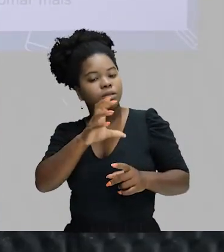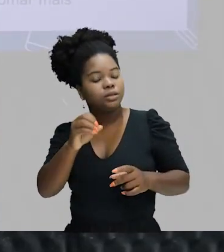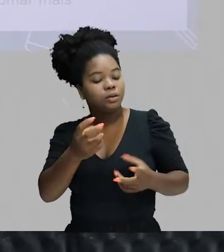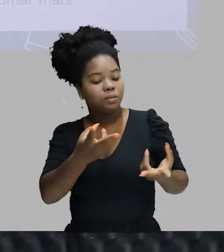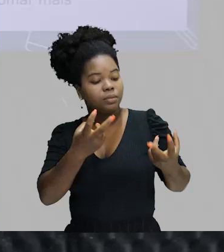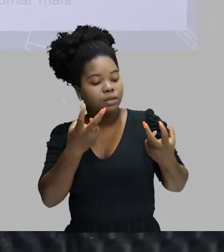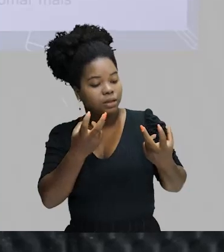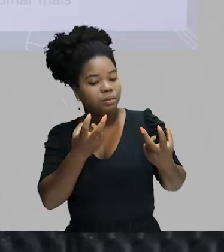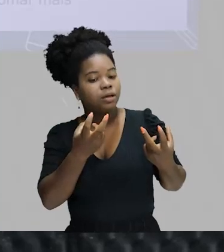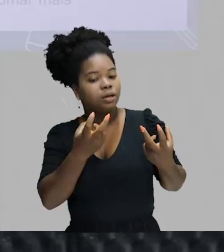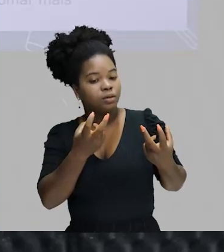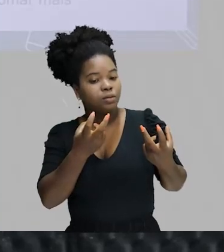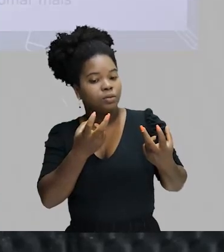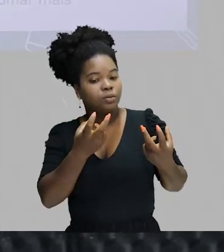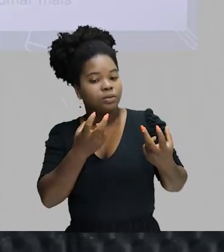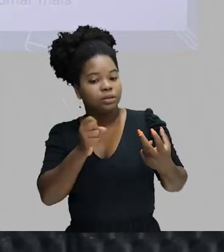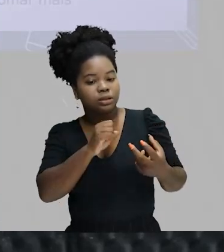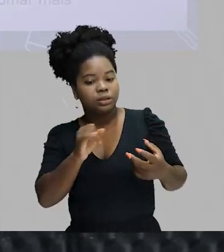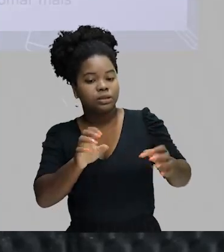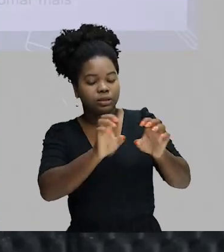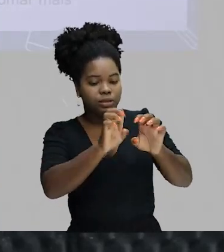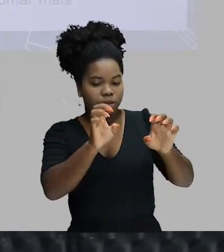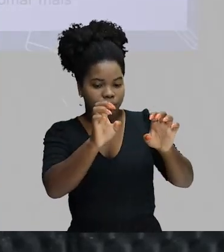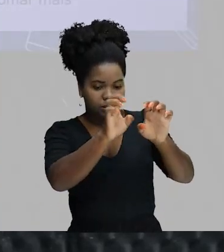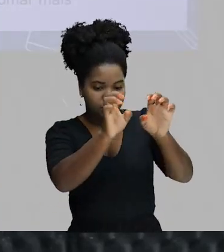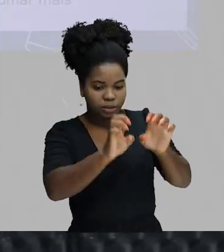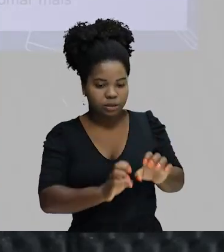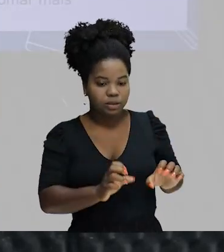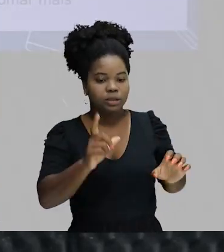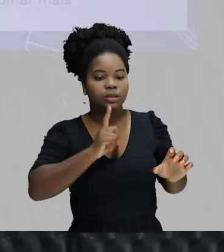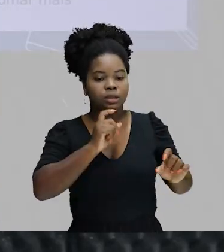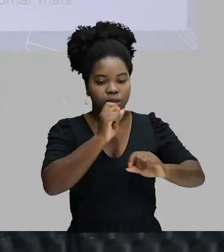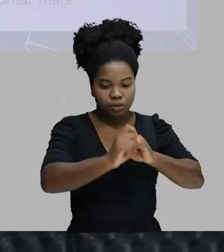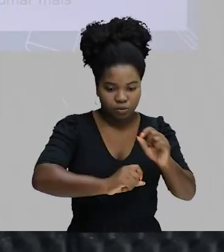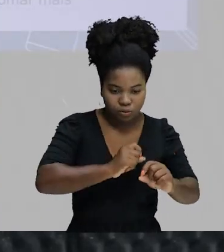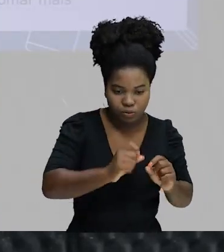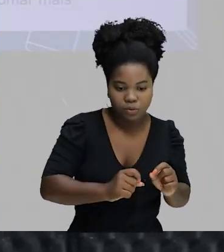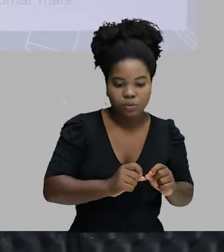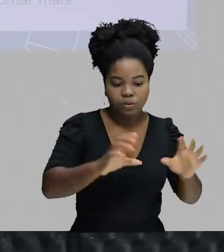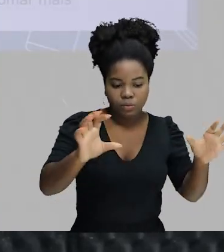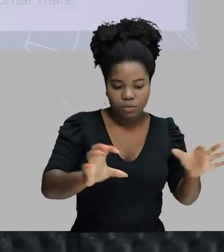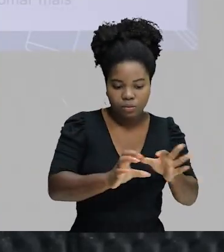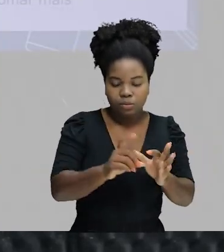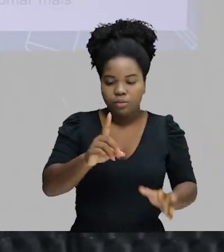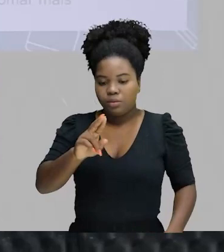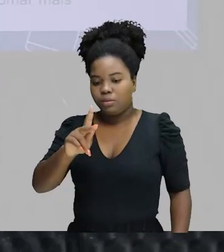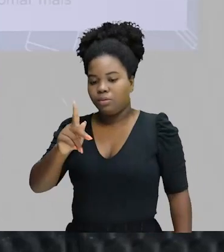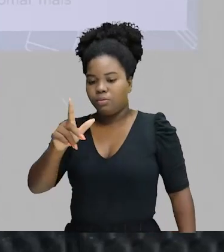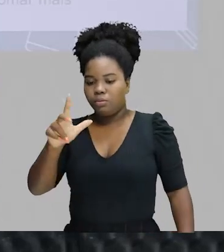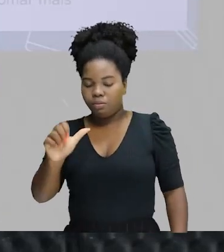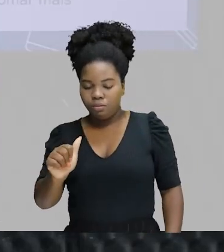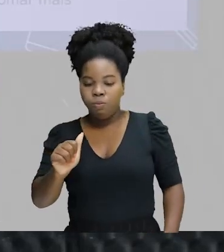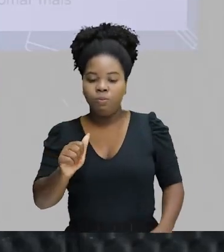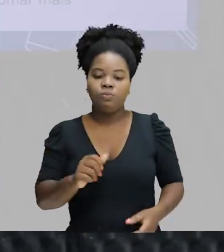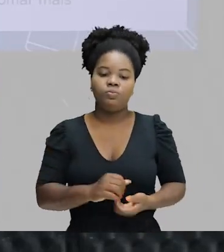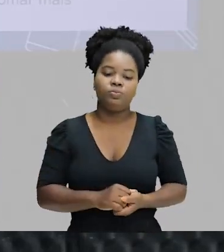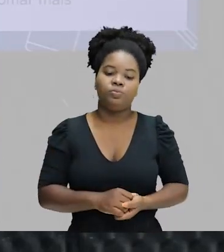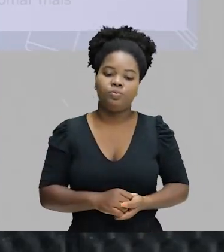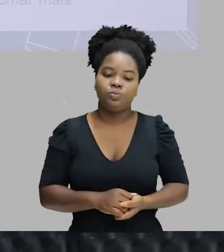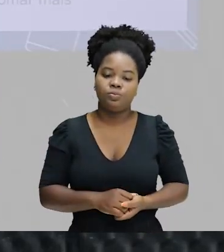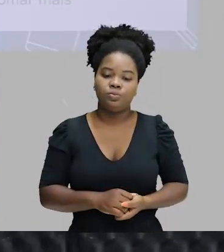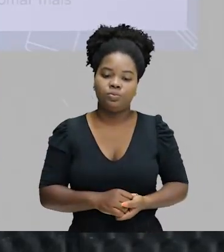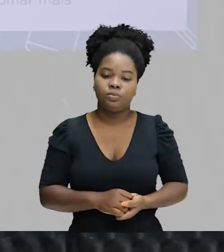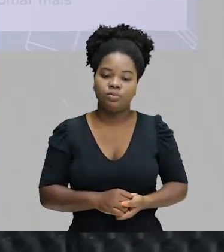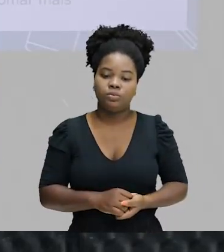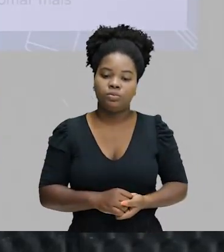o monômero. Se o monômero tiver ligação dupla, for insaturado, isso vai indicar que nós vamos